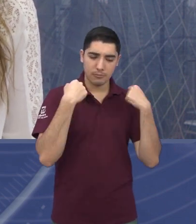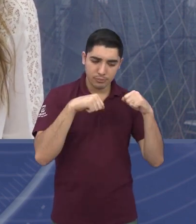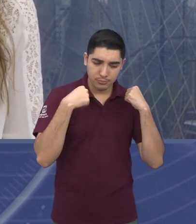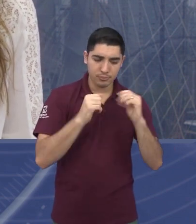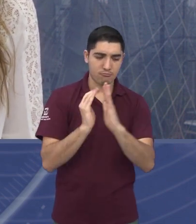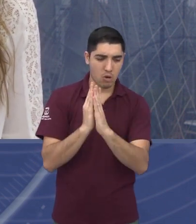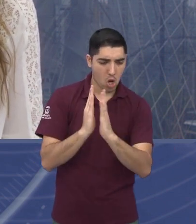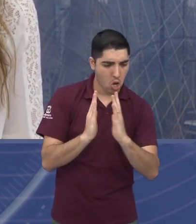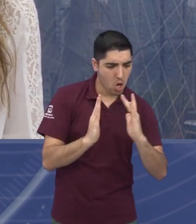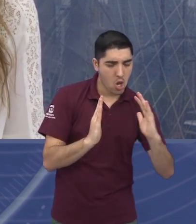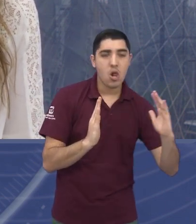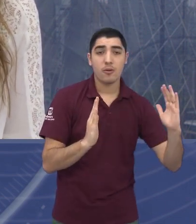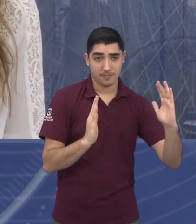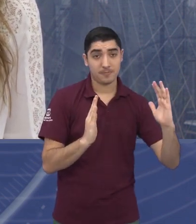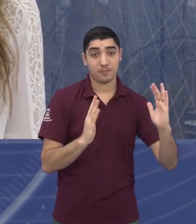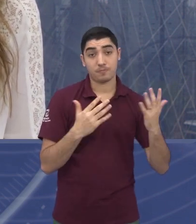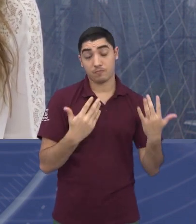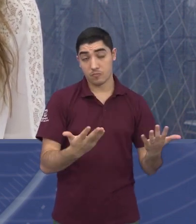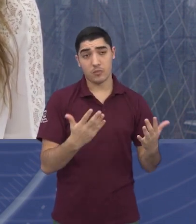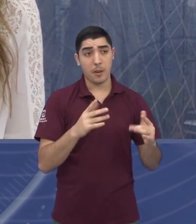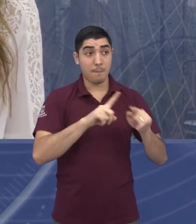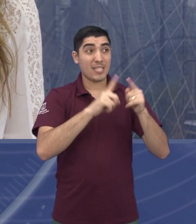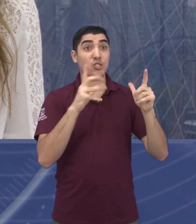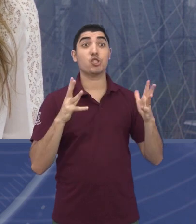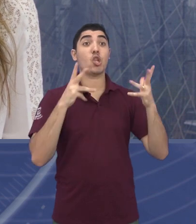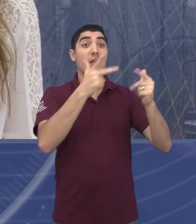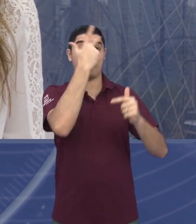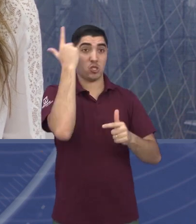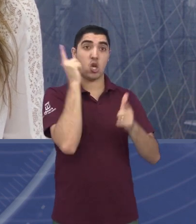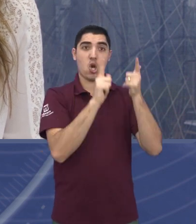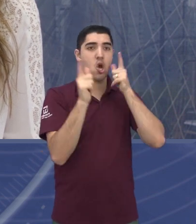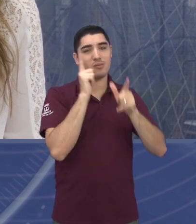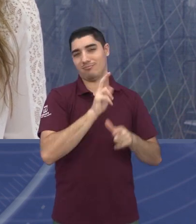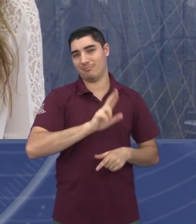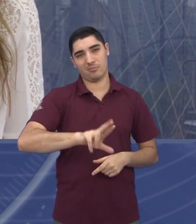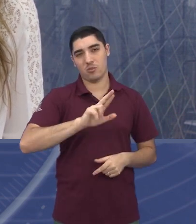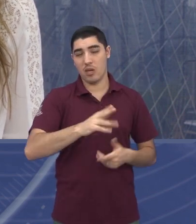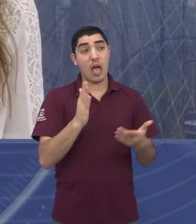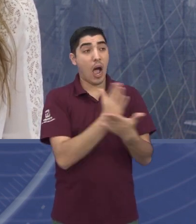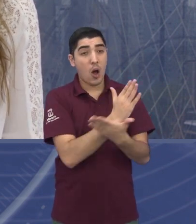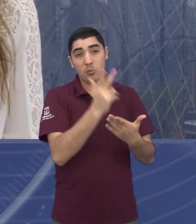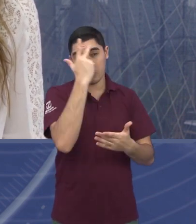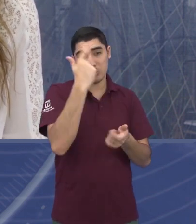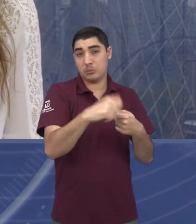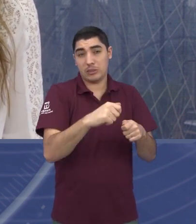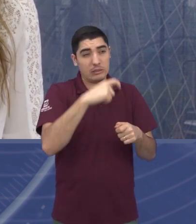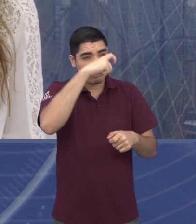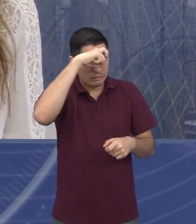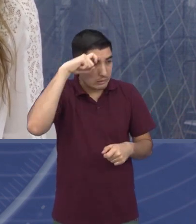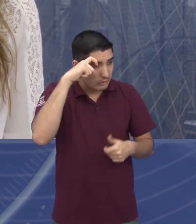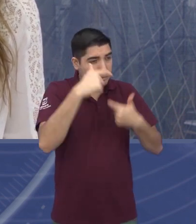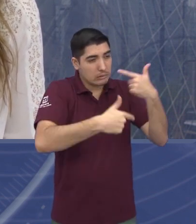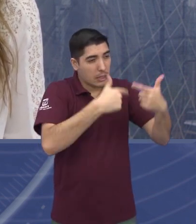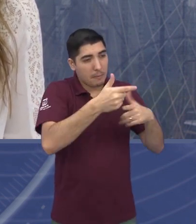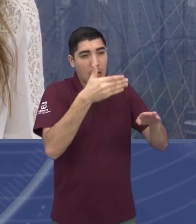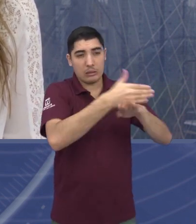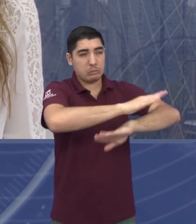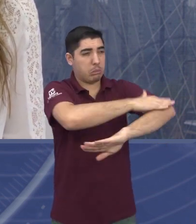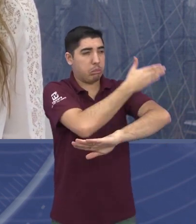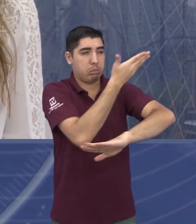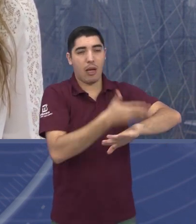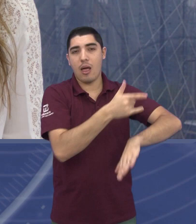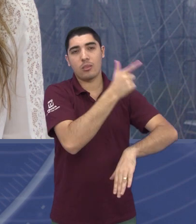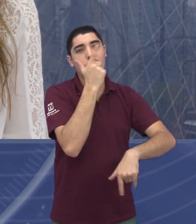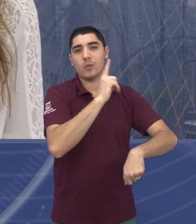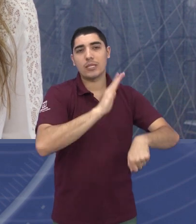é todo mundo que consegue, né? Tem gente que está trabalhando para sobreviver, literalmente, então não consegue, infelizmente,